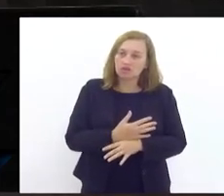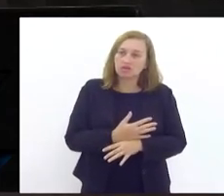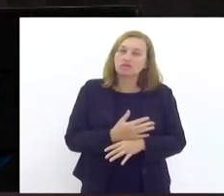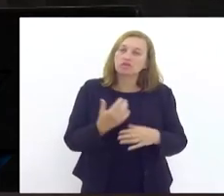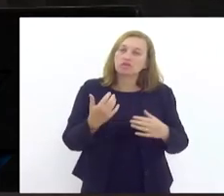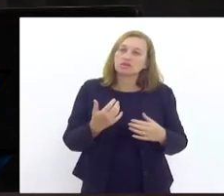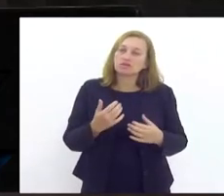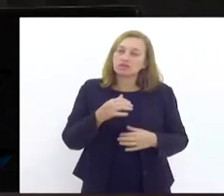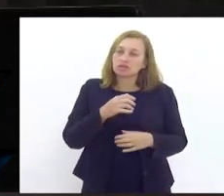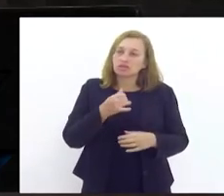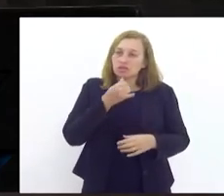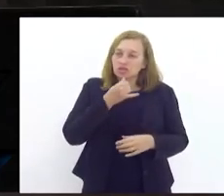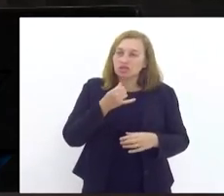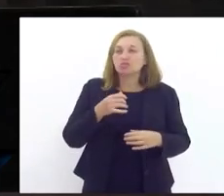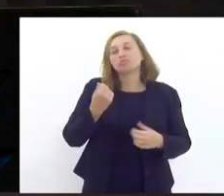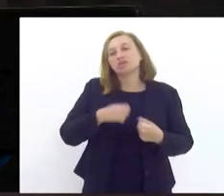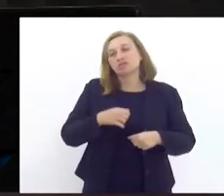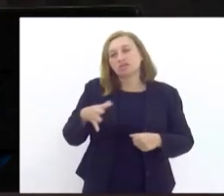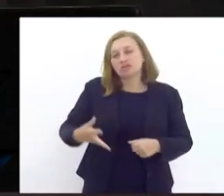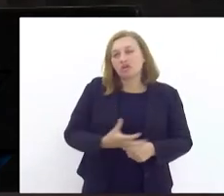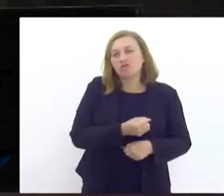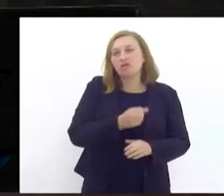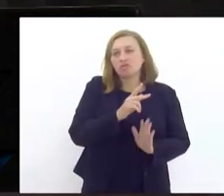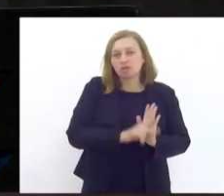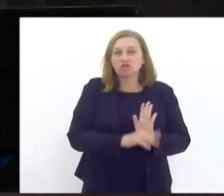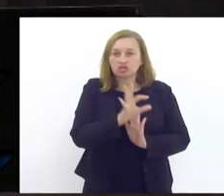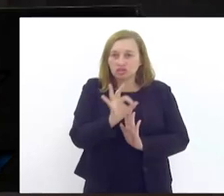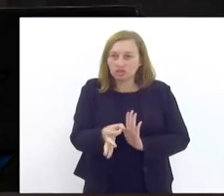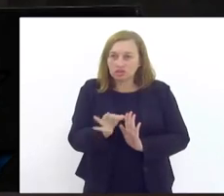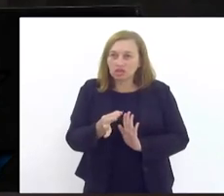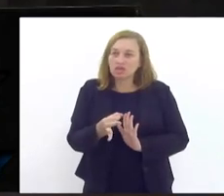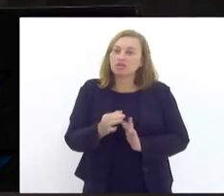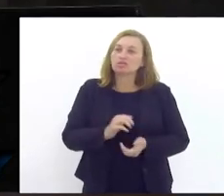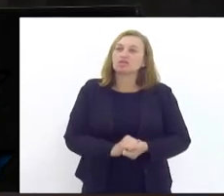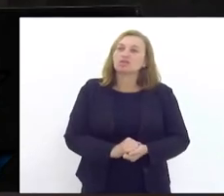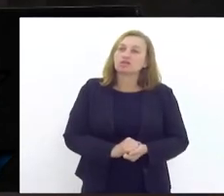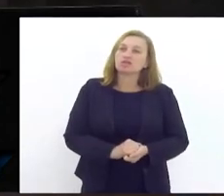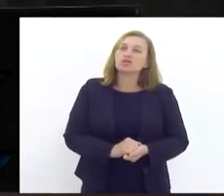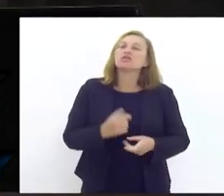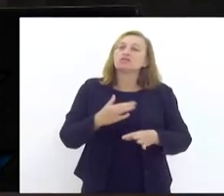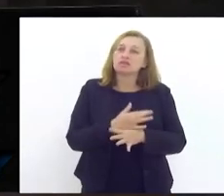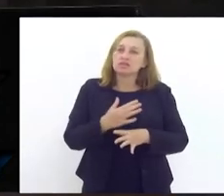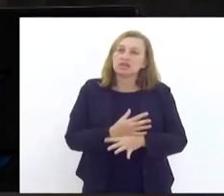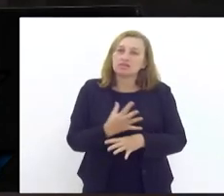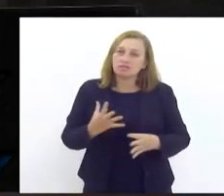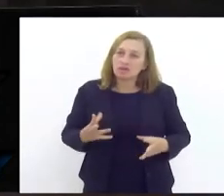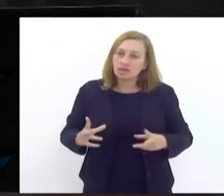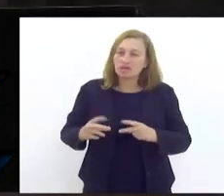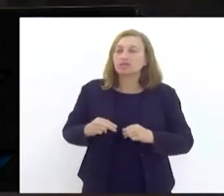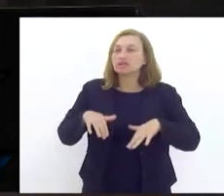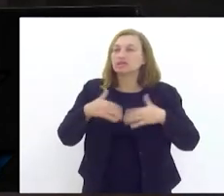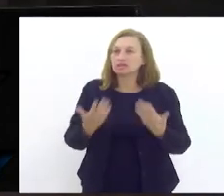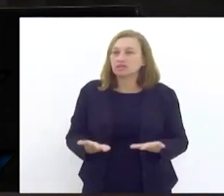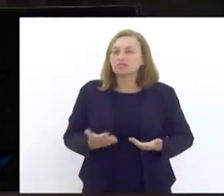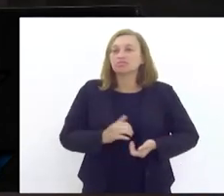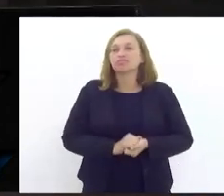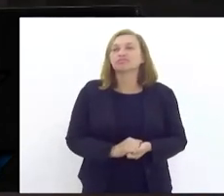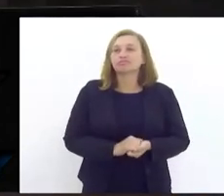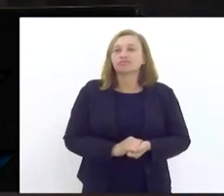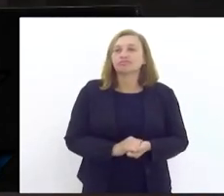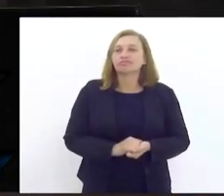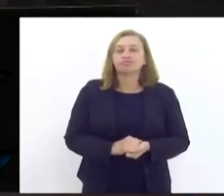salvá-la nós precisamos de um projeto de fato coerente com que essa cidade merece Então por conta disso